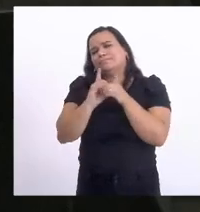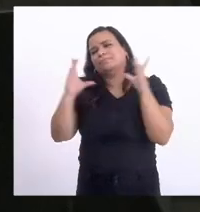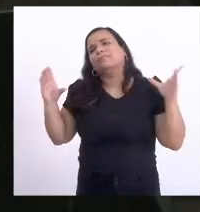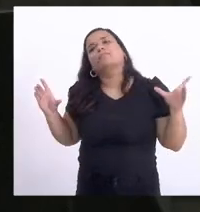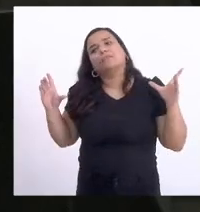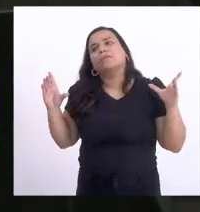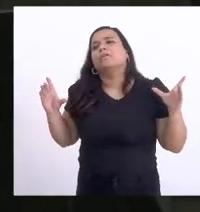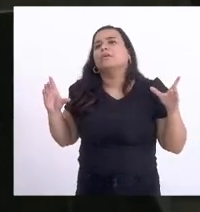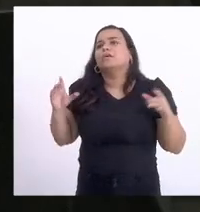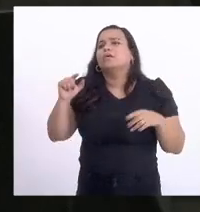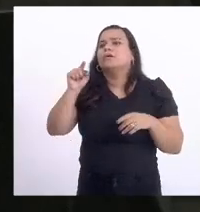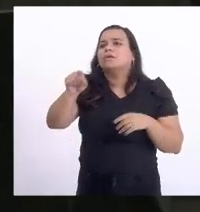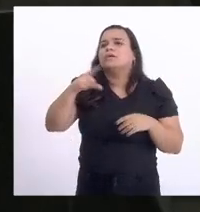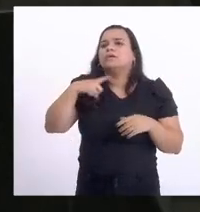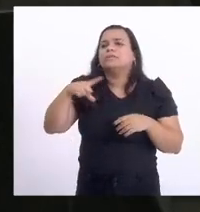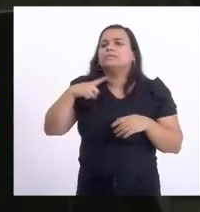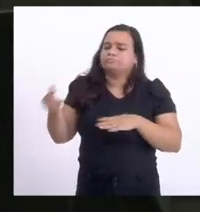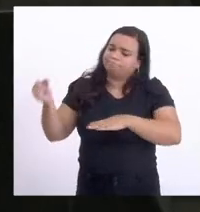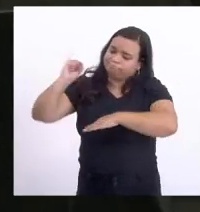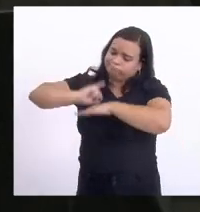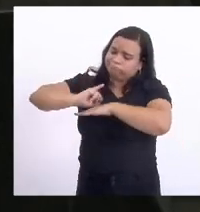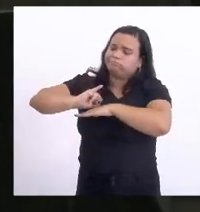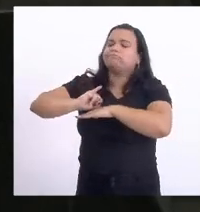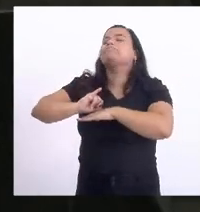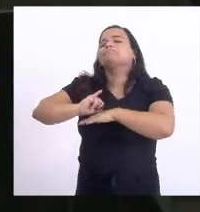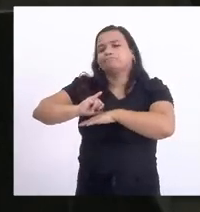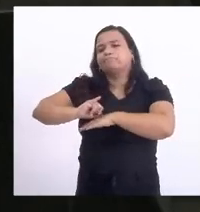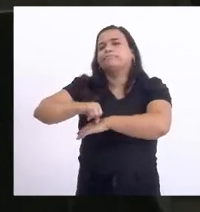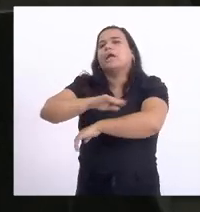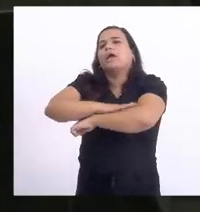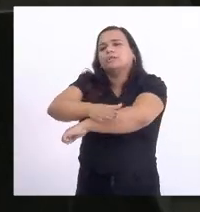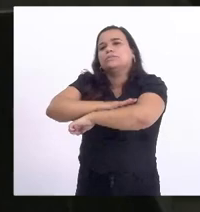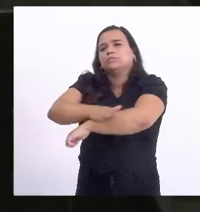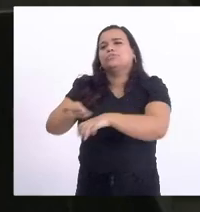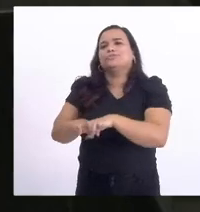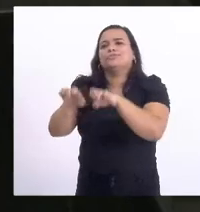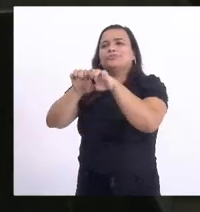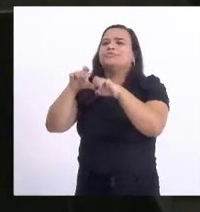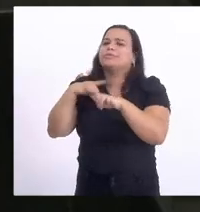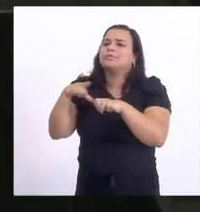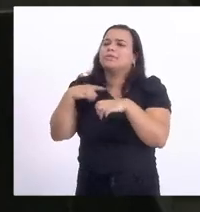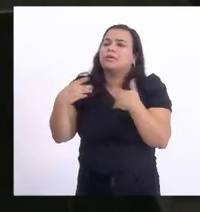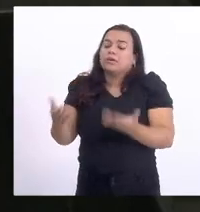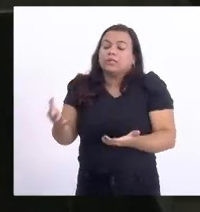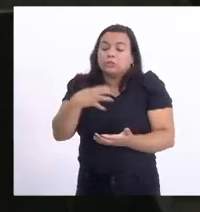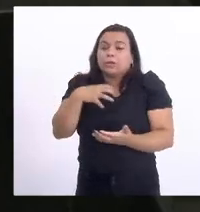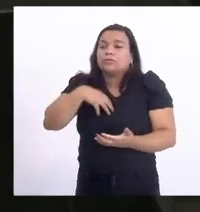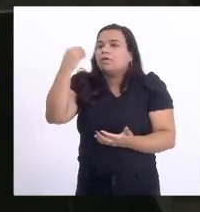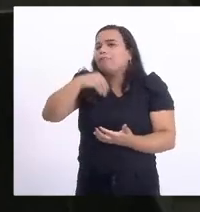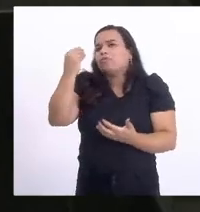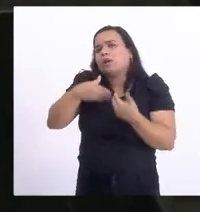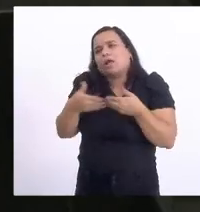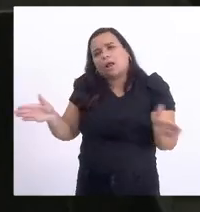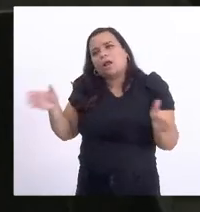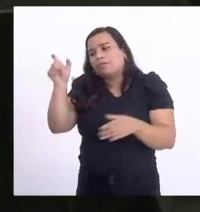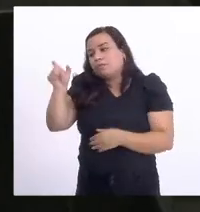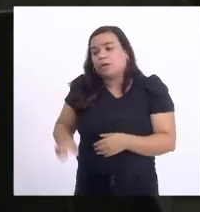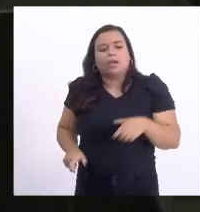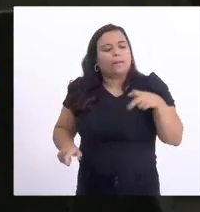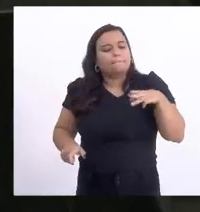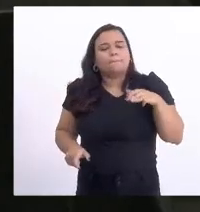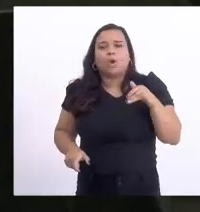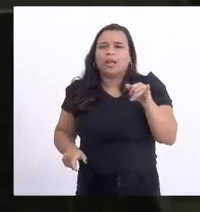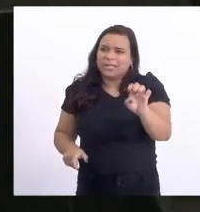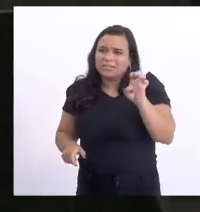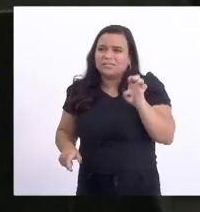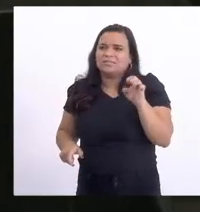é forjada no racismo estrutural. Então, a situação de vulnerabilização que Moïse estava, a situação